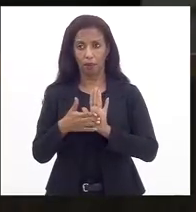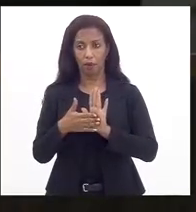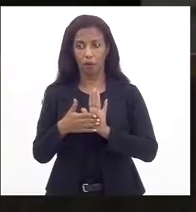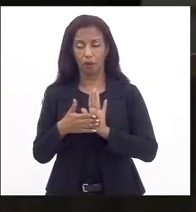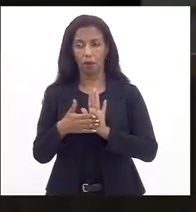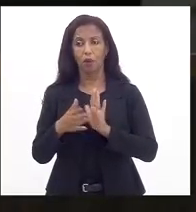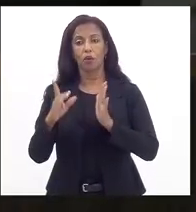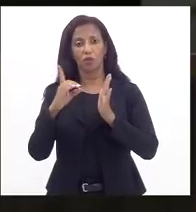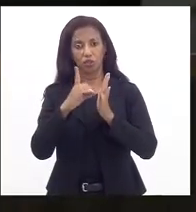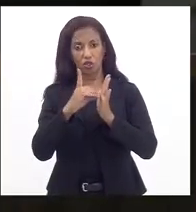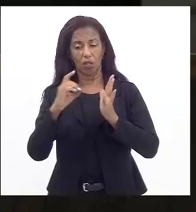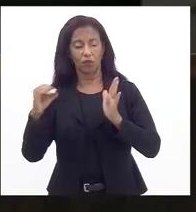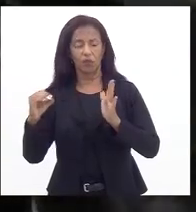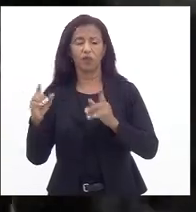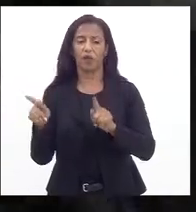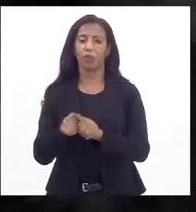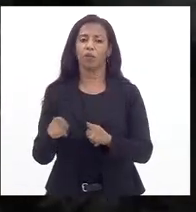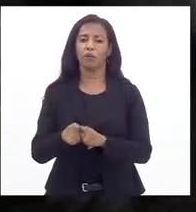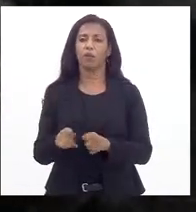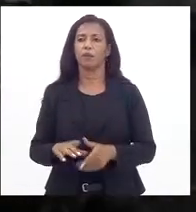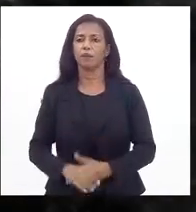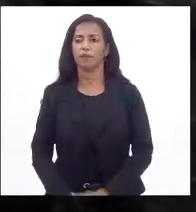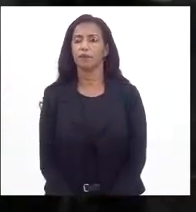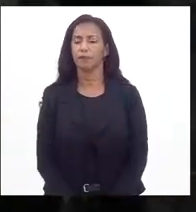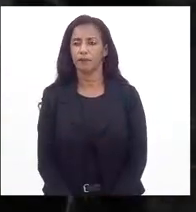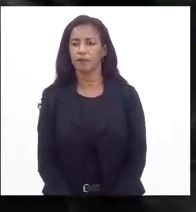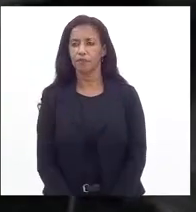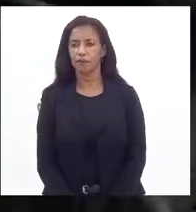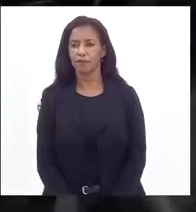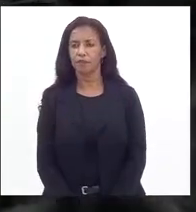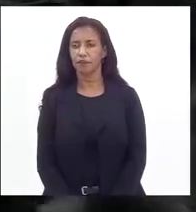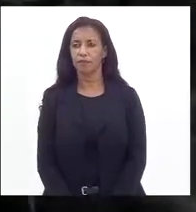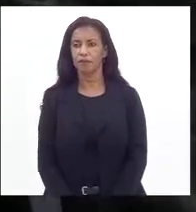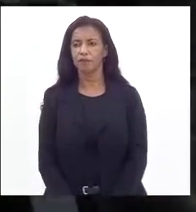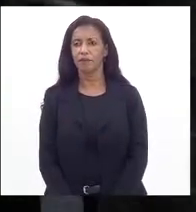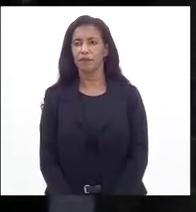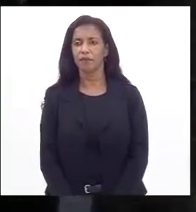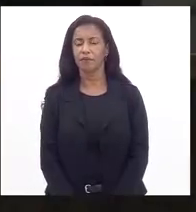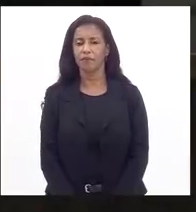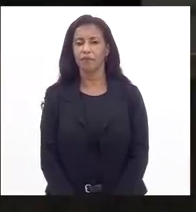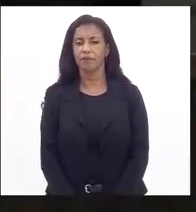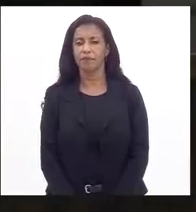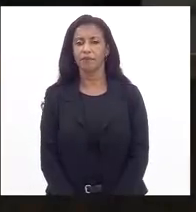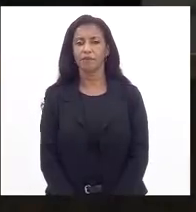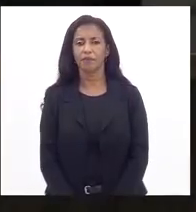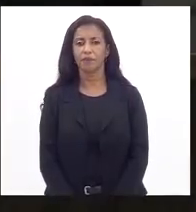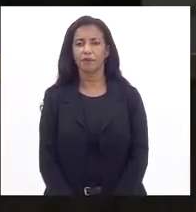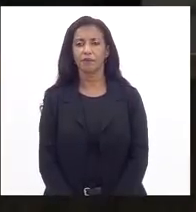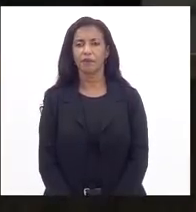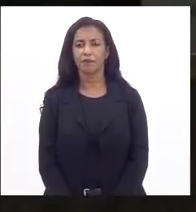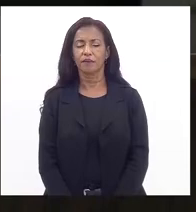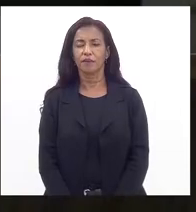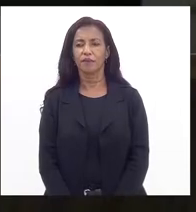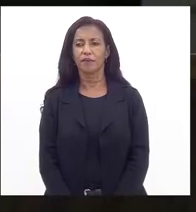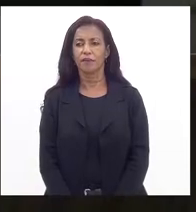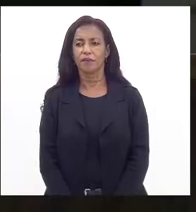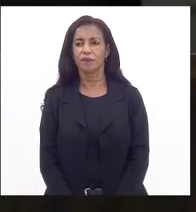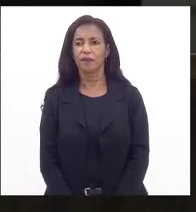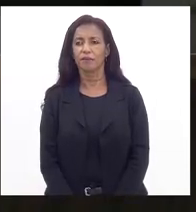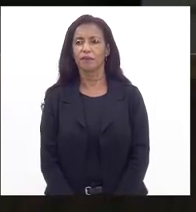vamos rodar o diário oficial para publicar depois das vendas de projetos é só era só para esclarecer comer as aqui para